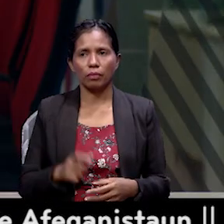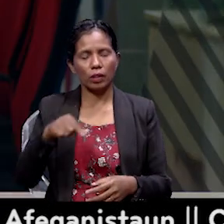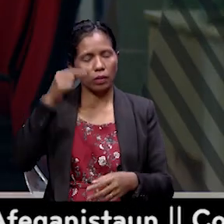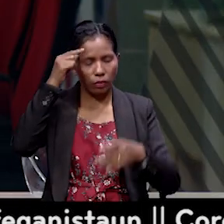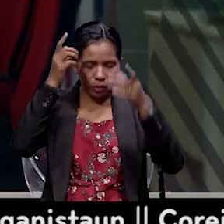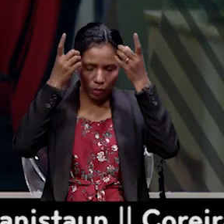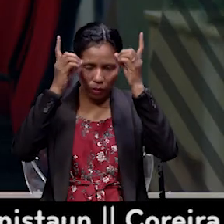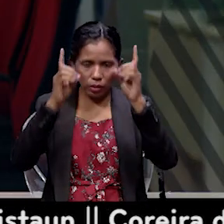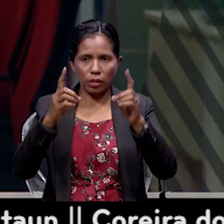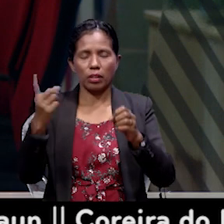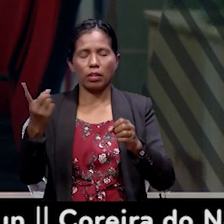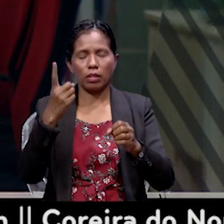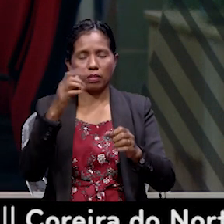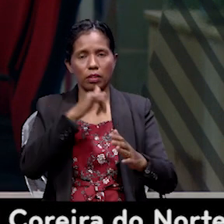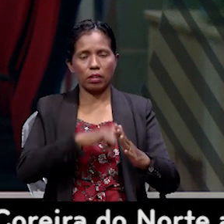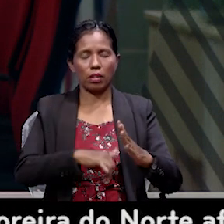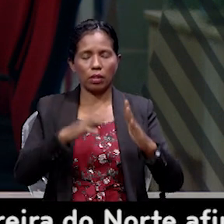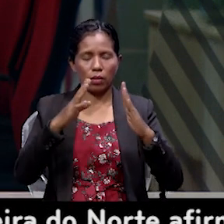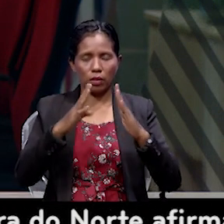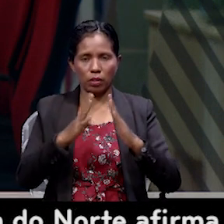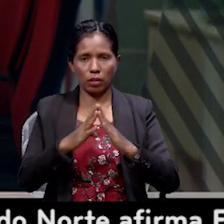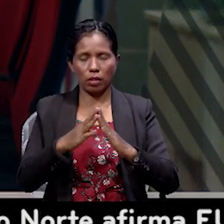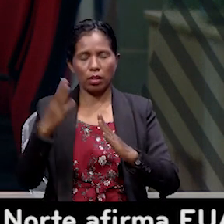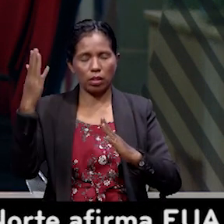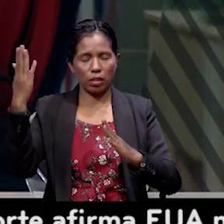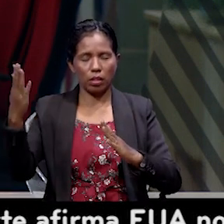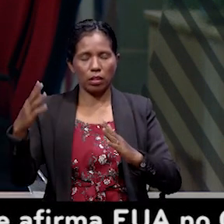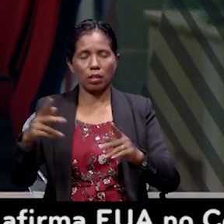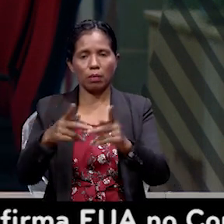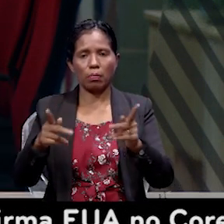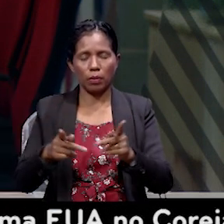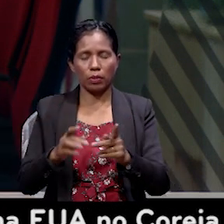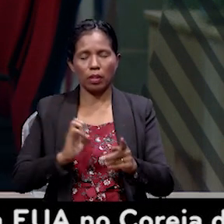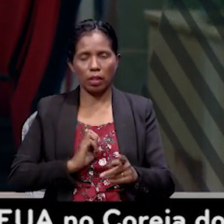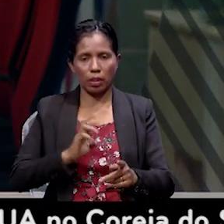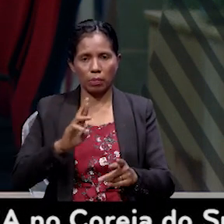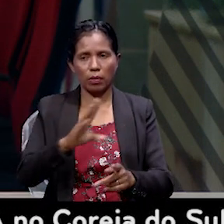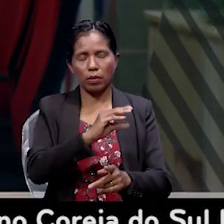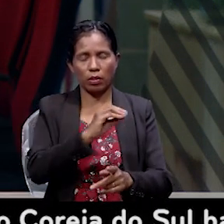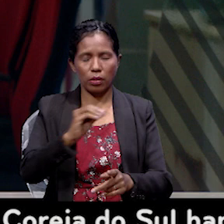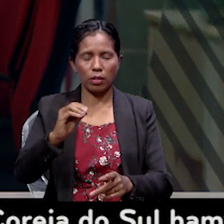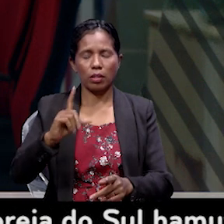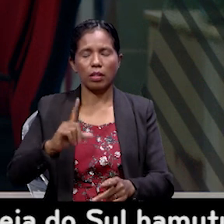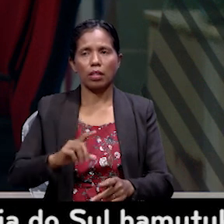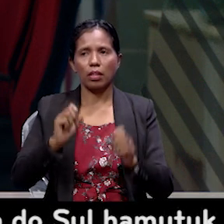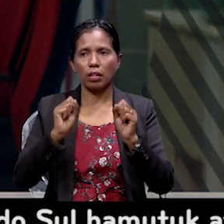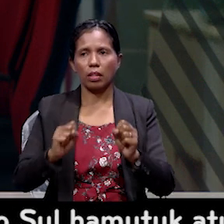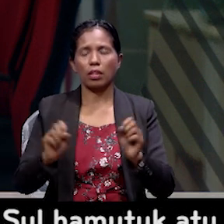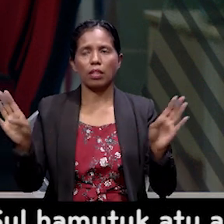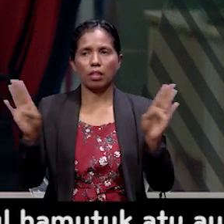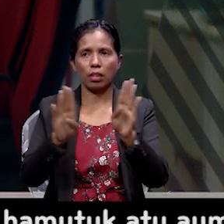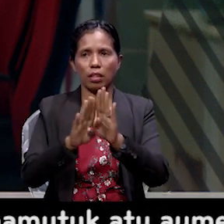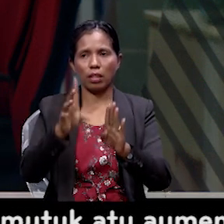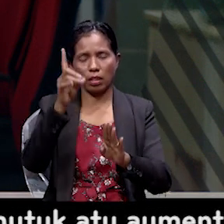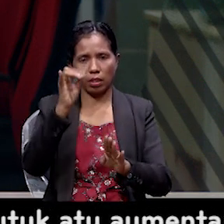decide manter confinamento obrigatório em Jerál e posto Ermera no Railaco, no estende cerca sanitária iha